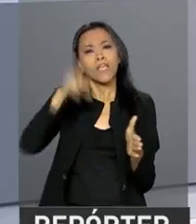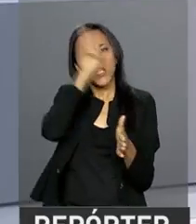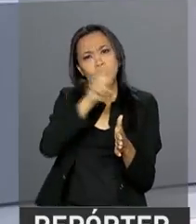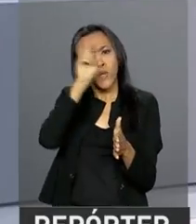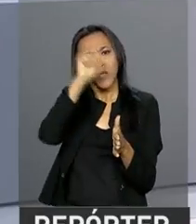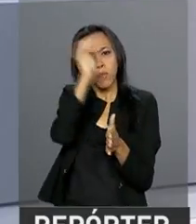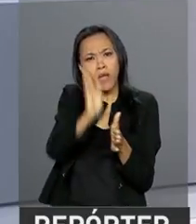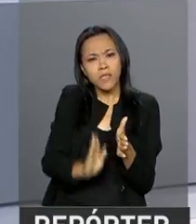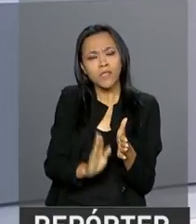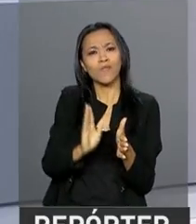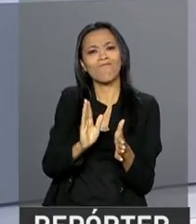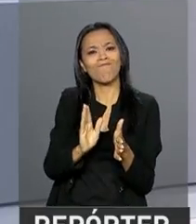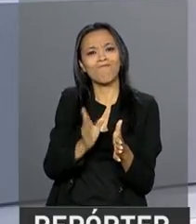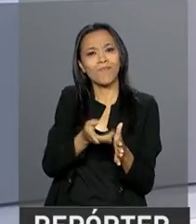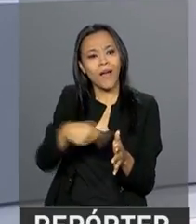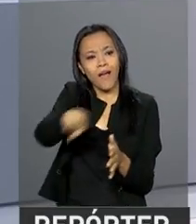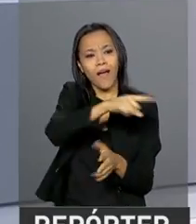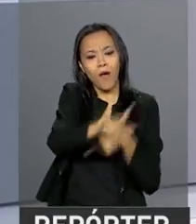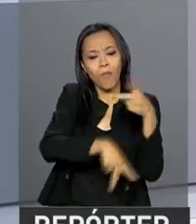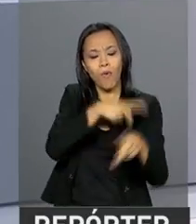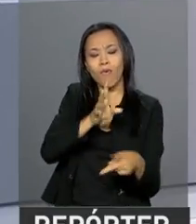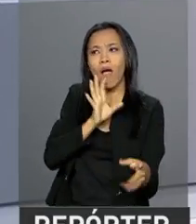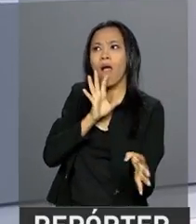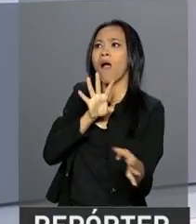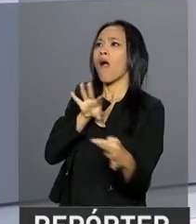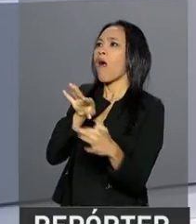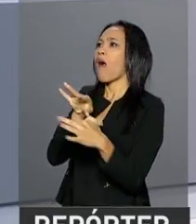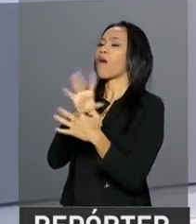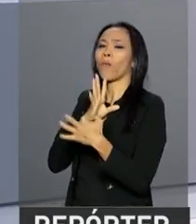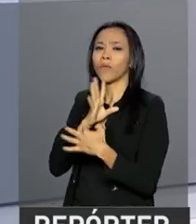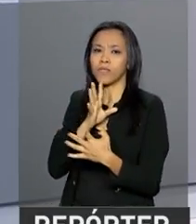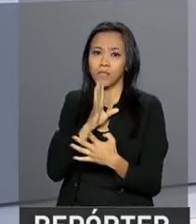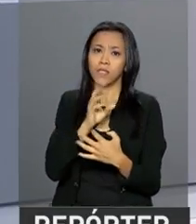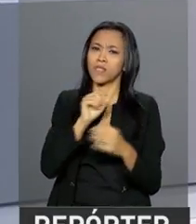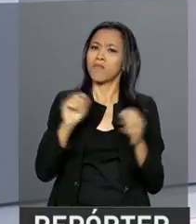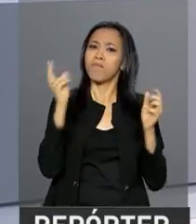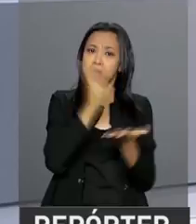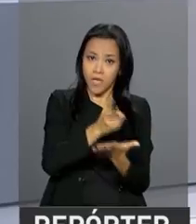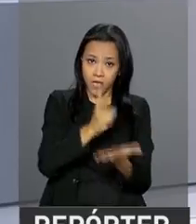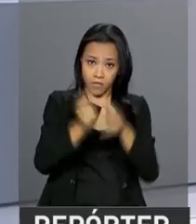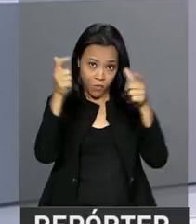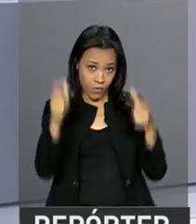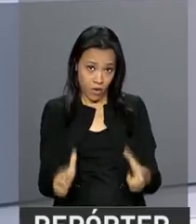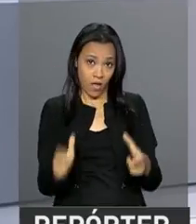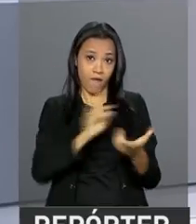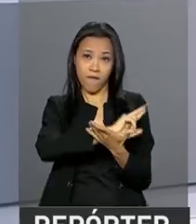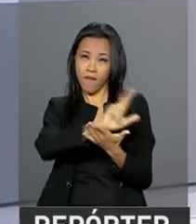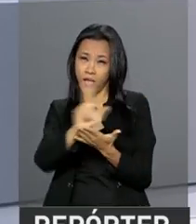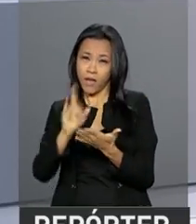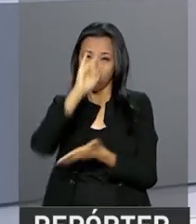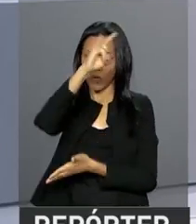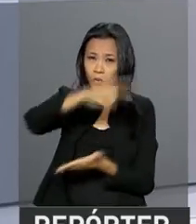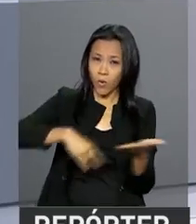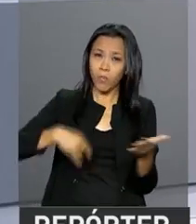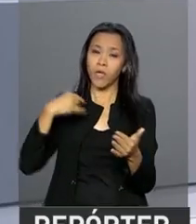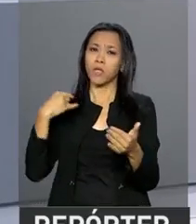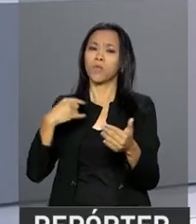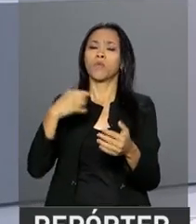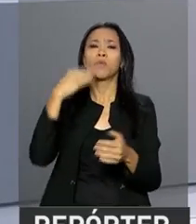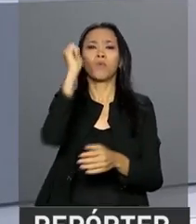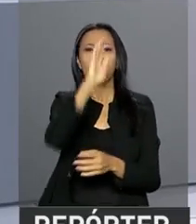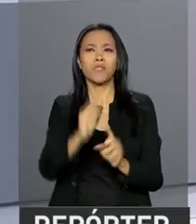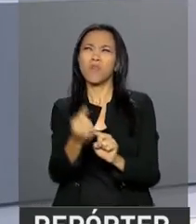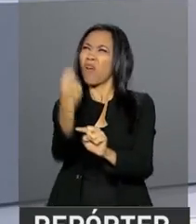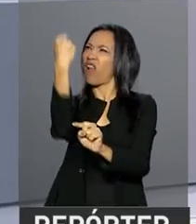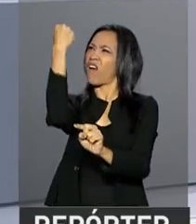Brasil mais perto da população uma exposição reúne em o mesmo lugar uma série de documentos do Brasil colônia até a construção de